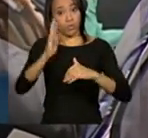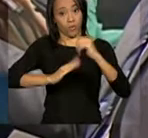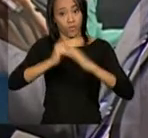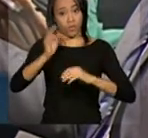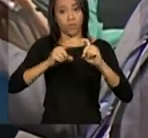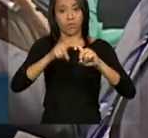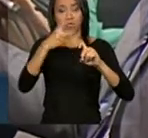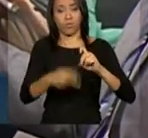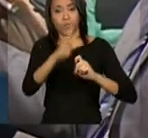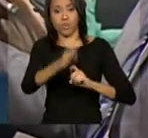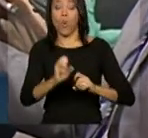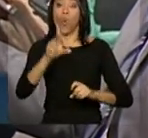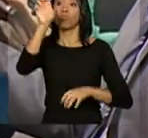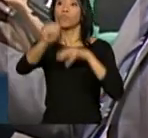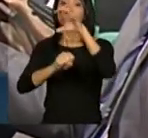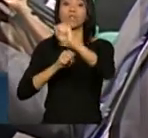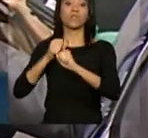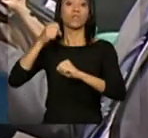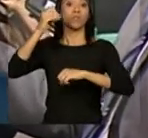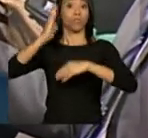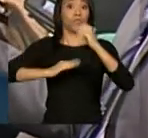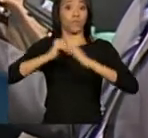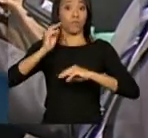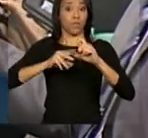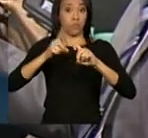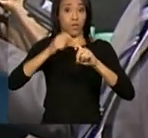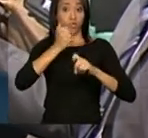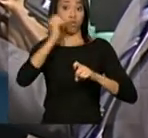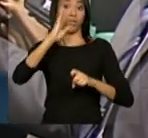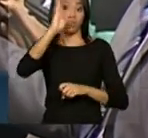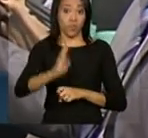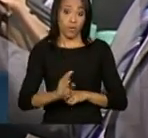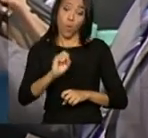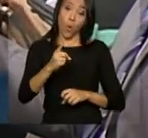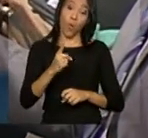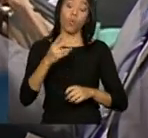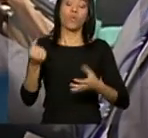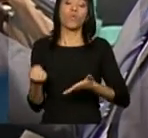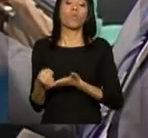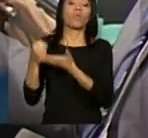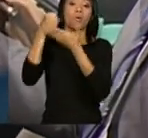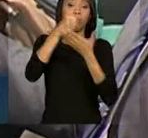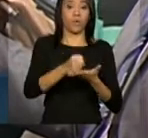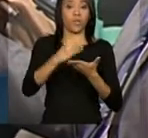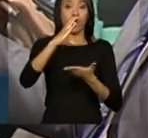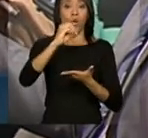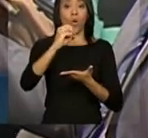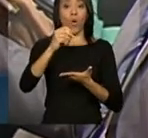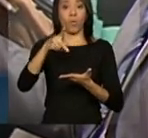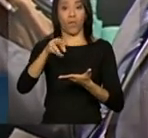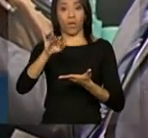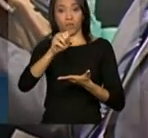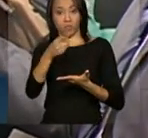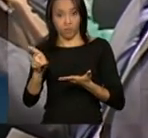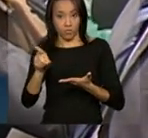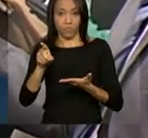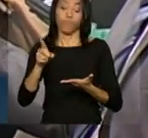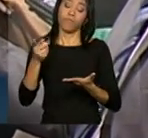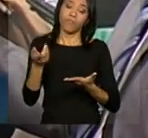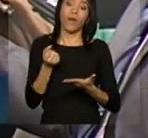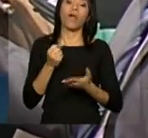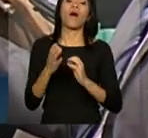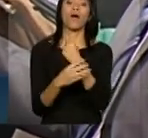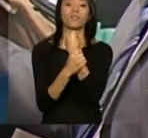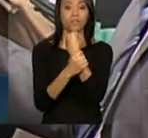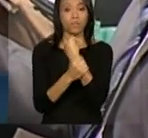ou buscando médicos estrangeiros ou através da cooperação internacional ocupar essas vagas para garantir o atendimento